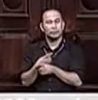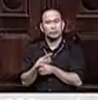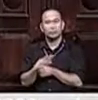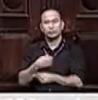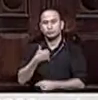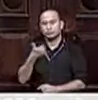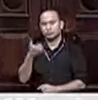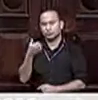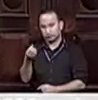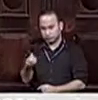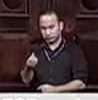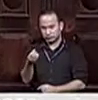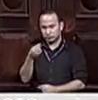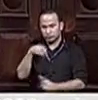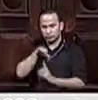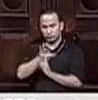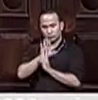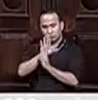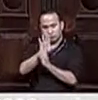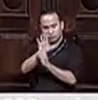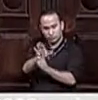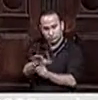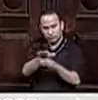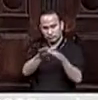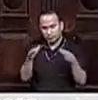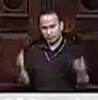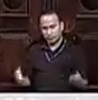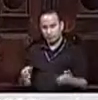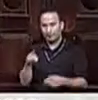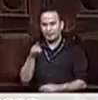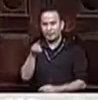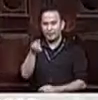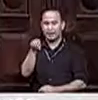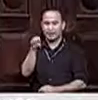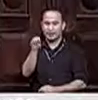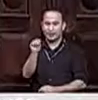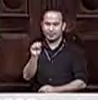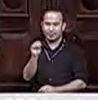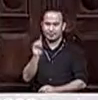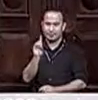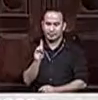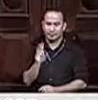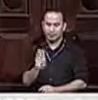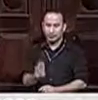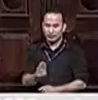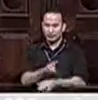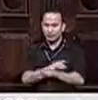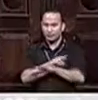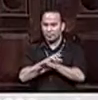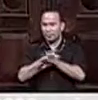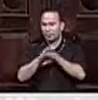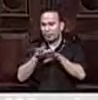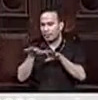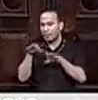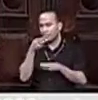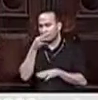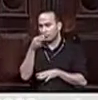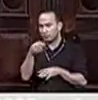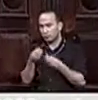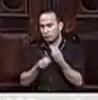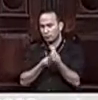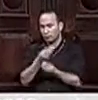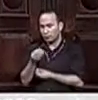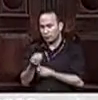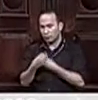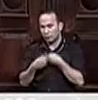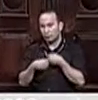16, apresentamos a emenda na bancada do PSDB, com um elenco de propostas de como sair